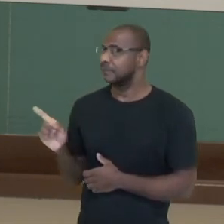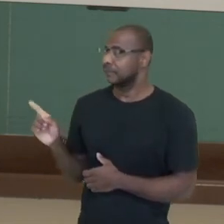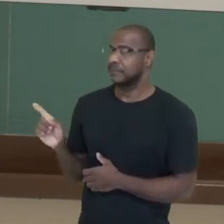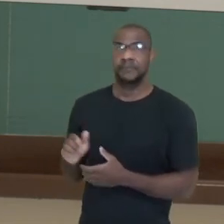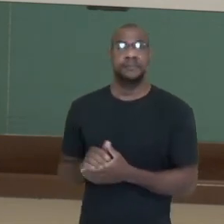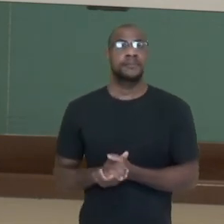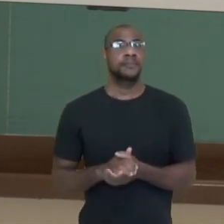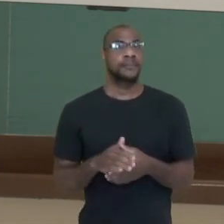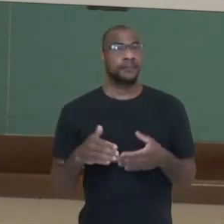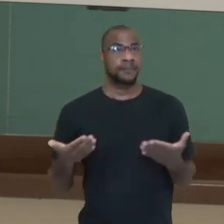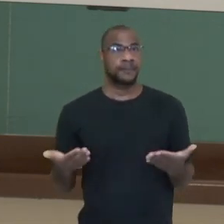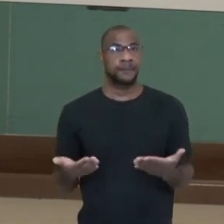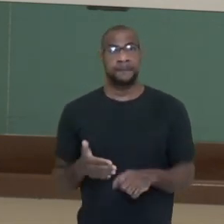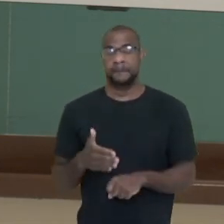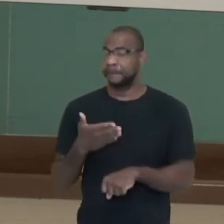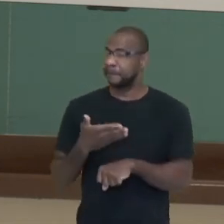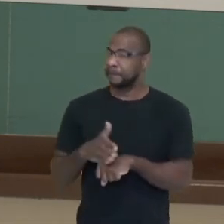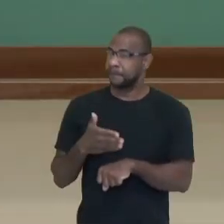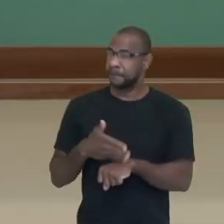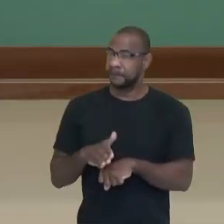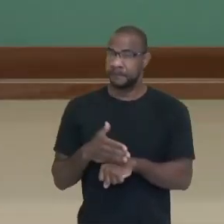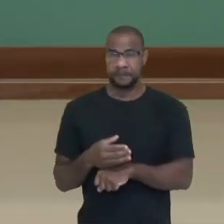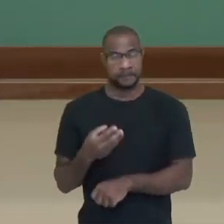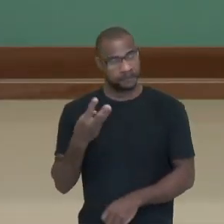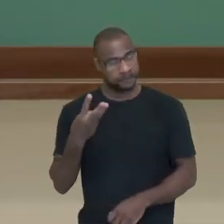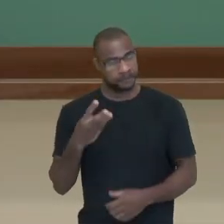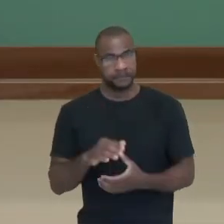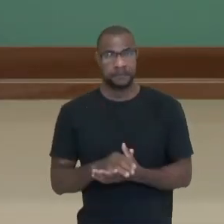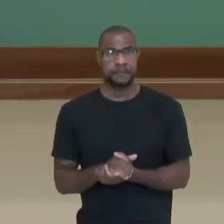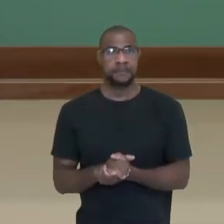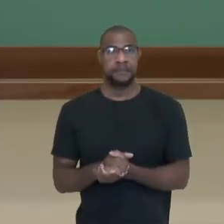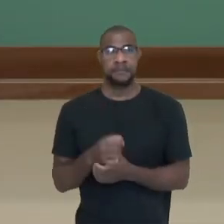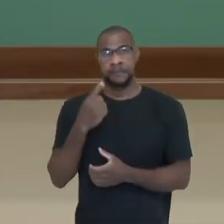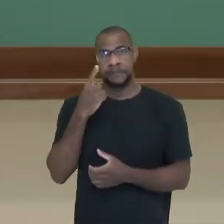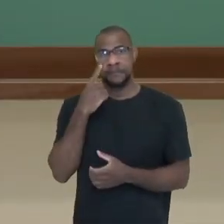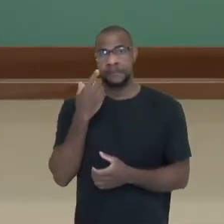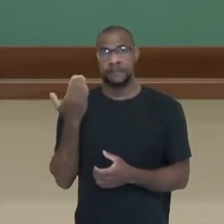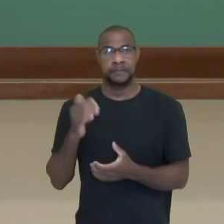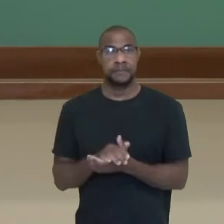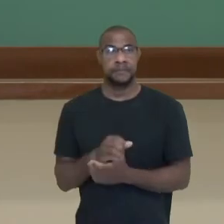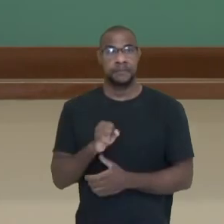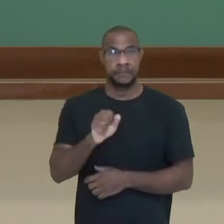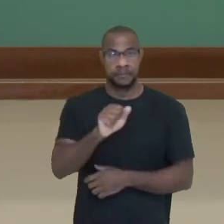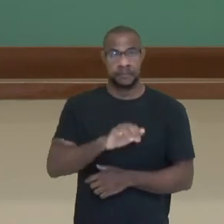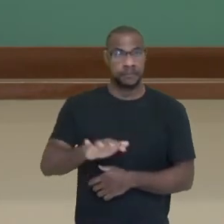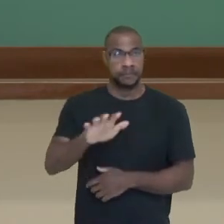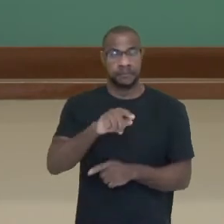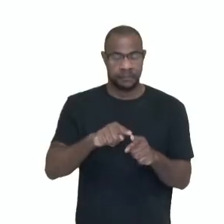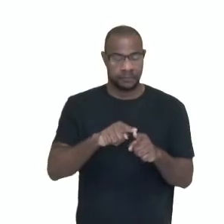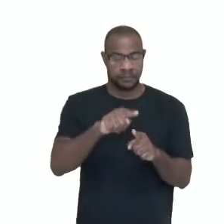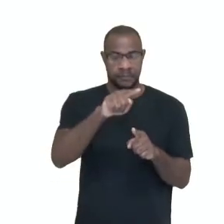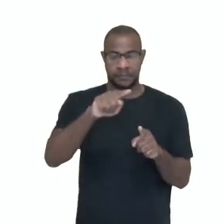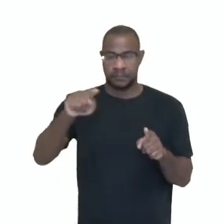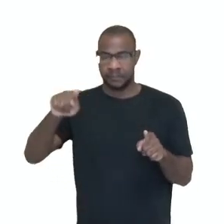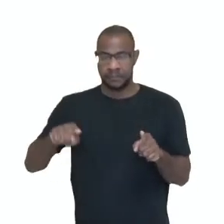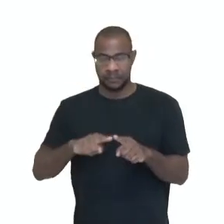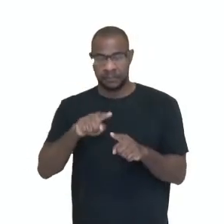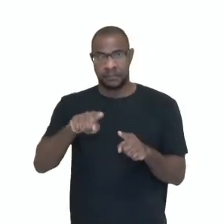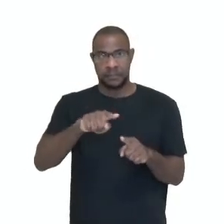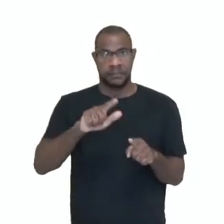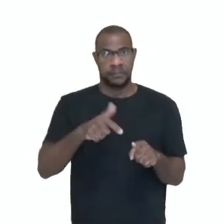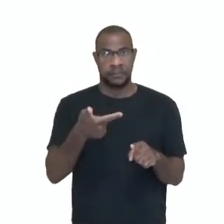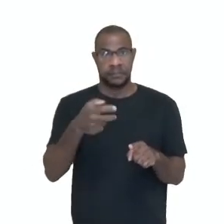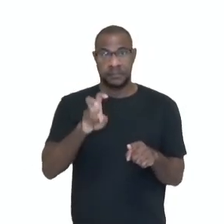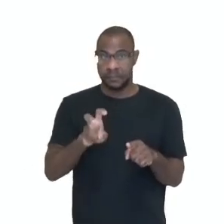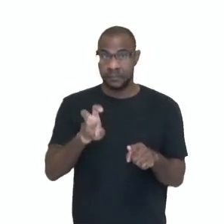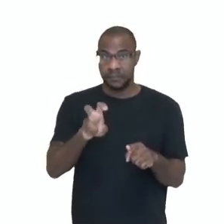quadrado. Mais um praticando. Vamos ver como é que é esse aqui? Se a área de um retângulo vale 25